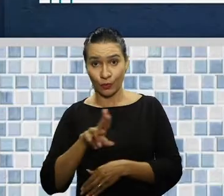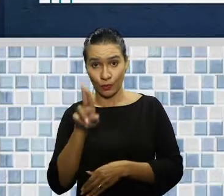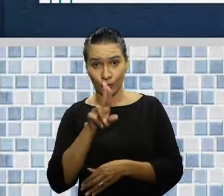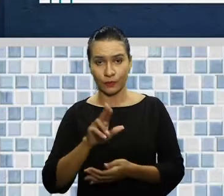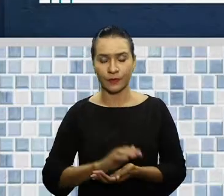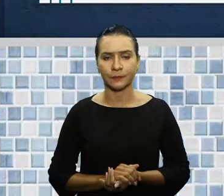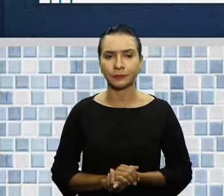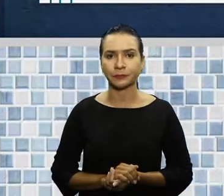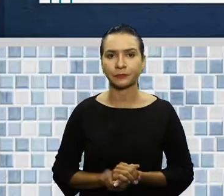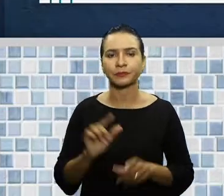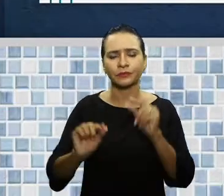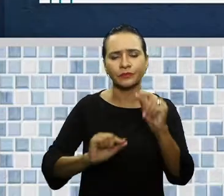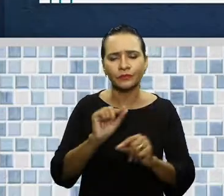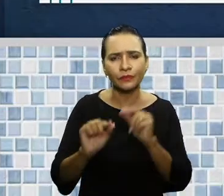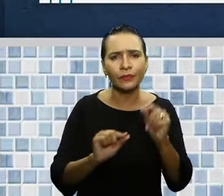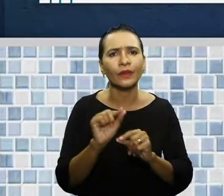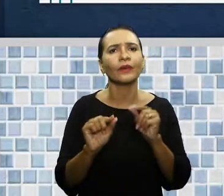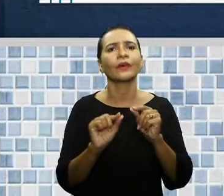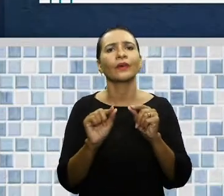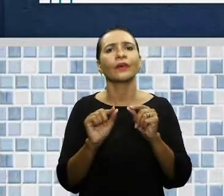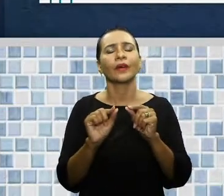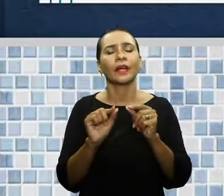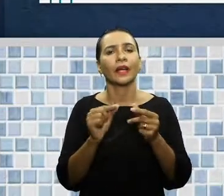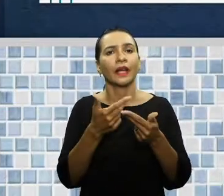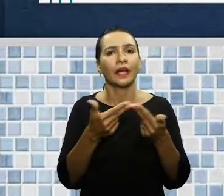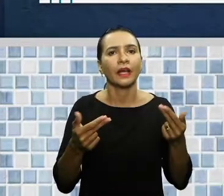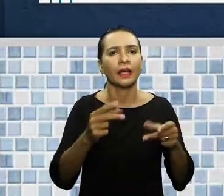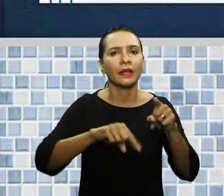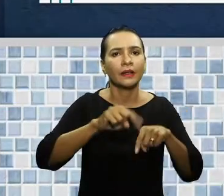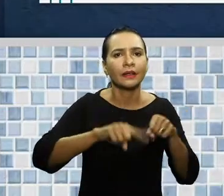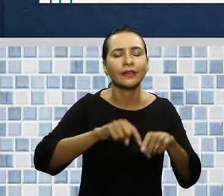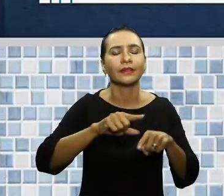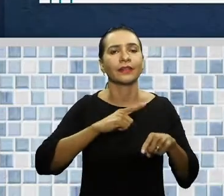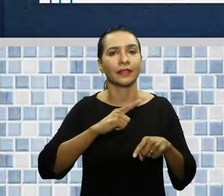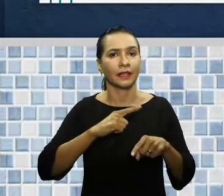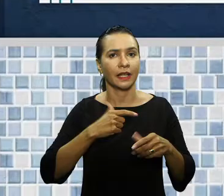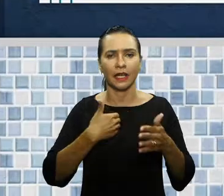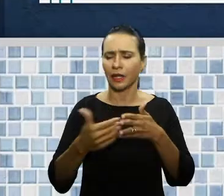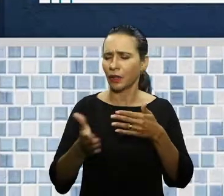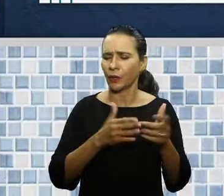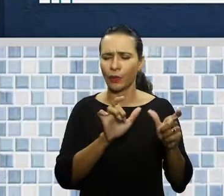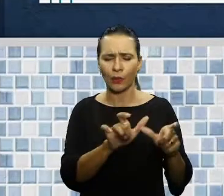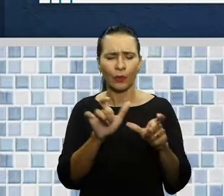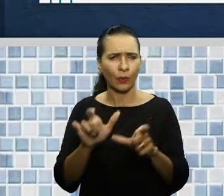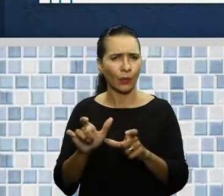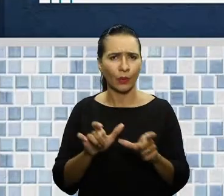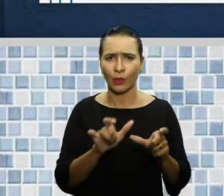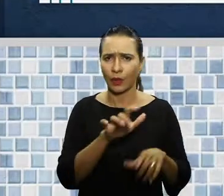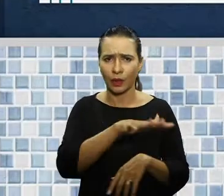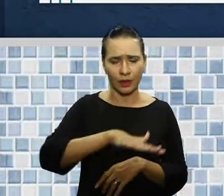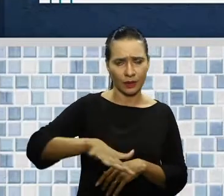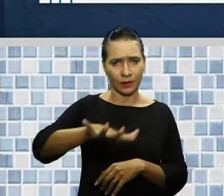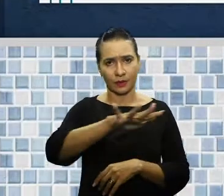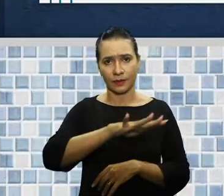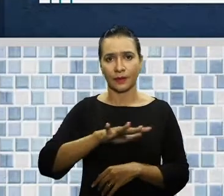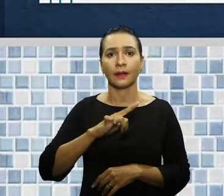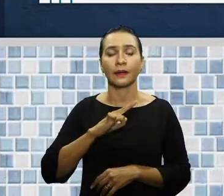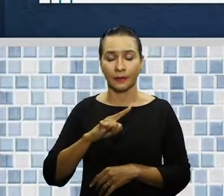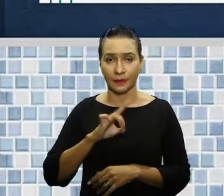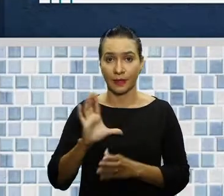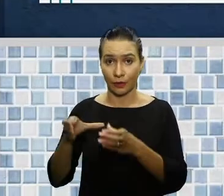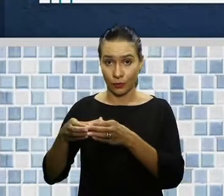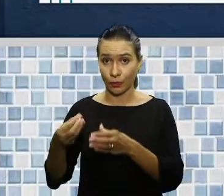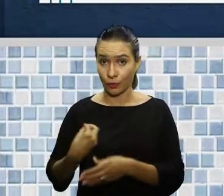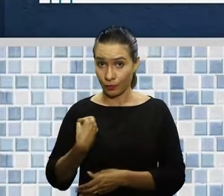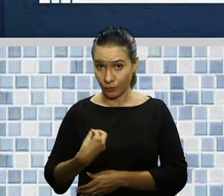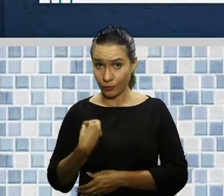esses recursos que estão presentes em qualquer ambiente, além dos fatores bióticos, além da presença dos seres